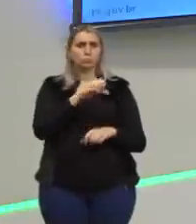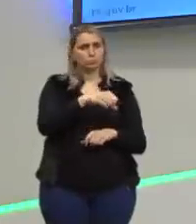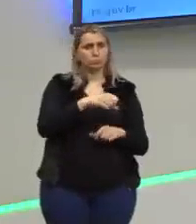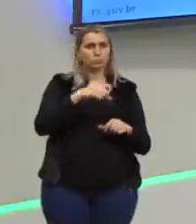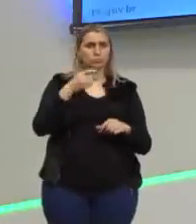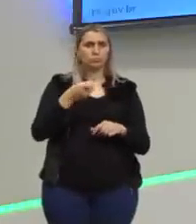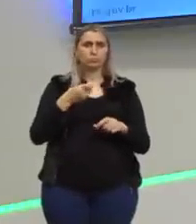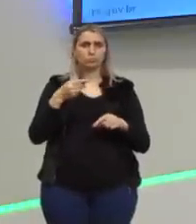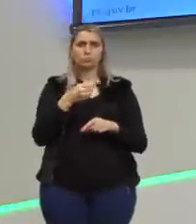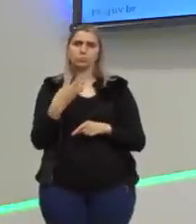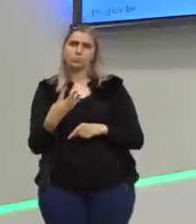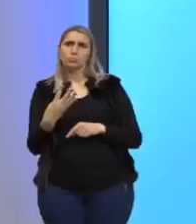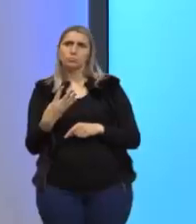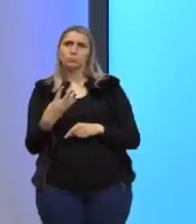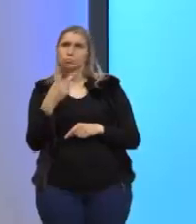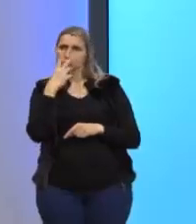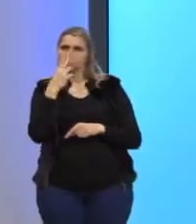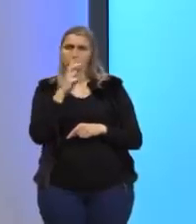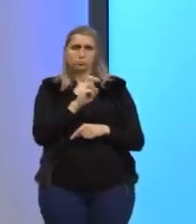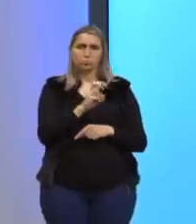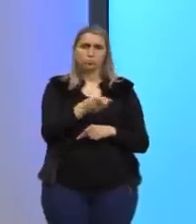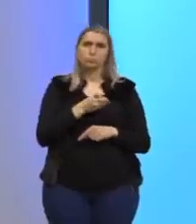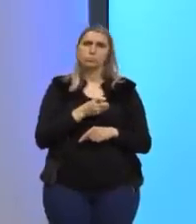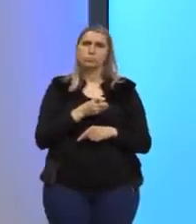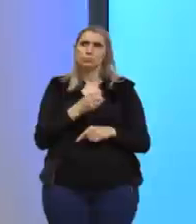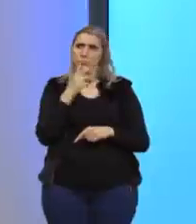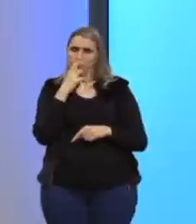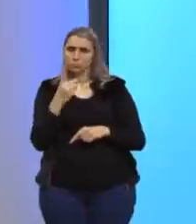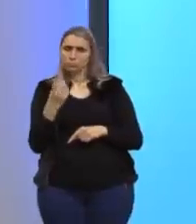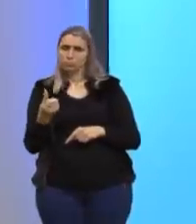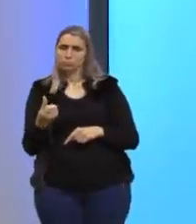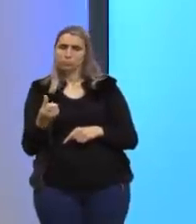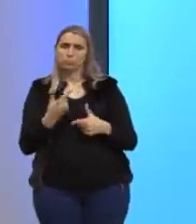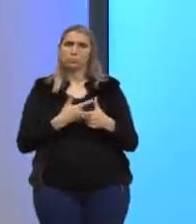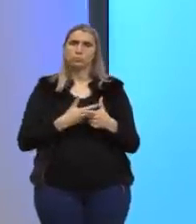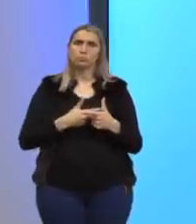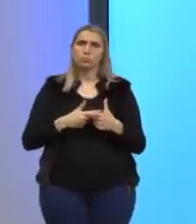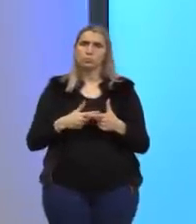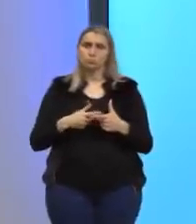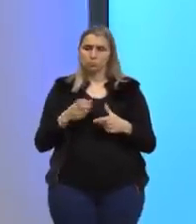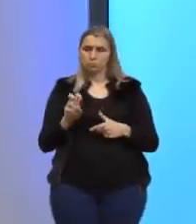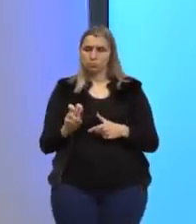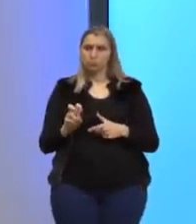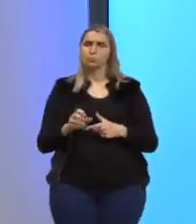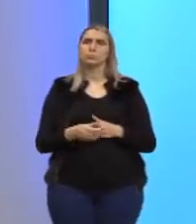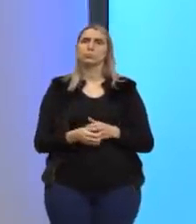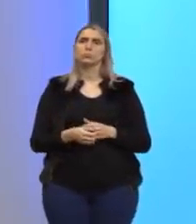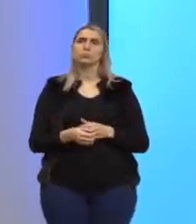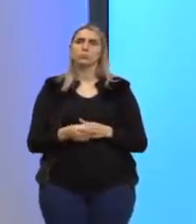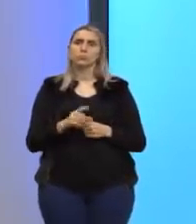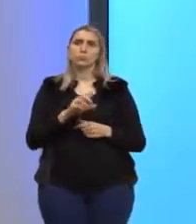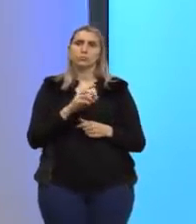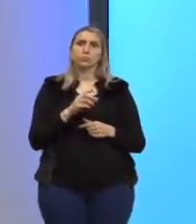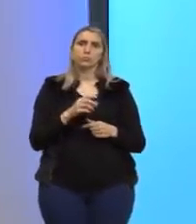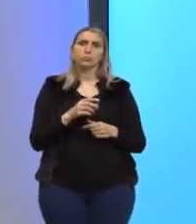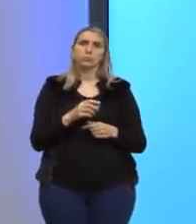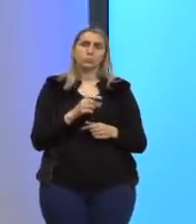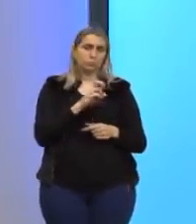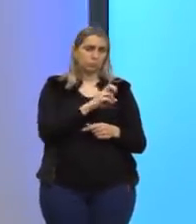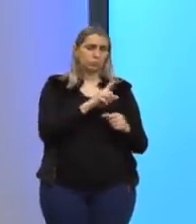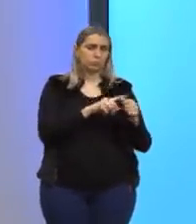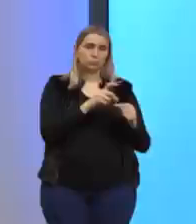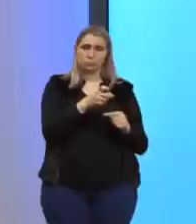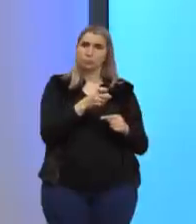4x, 5x, igual a 16. Dividimos o 16 pelo 5, que é quem está multiplicando o x,